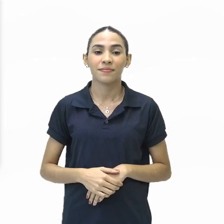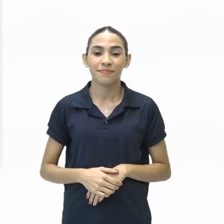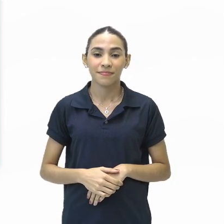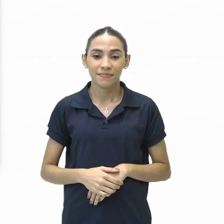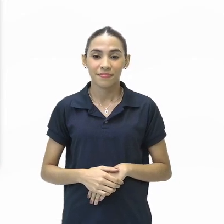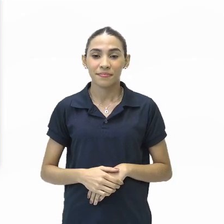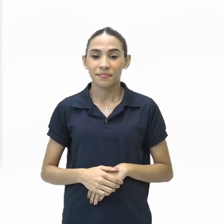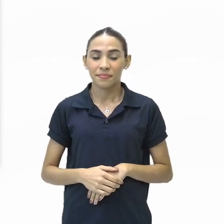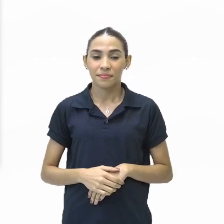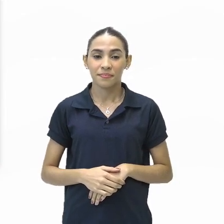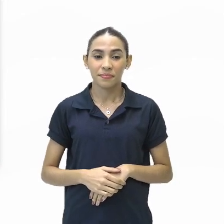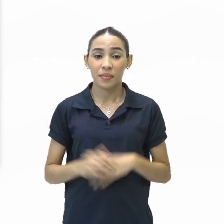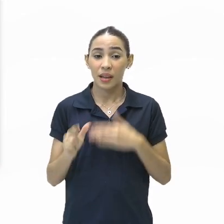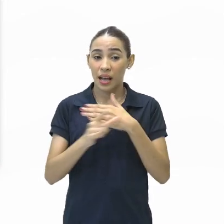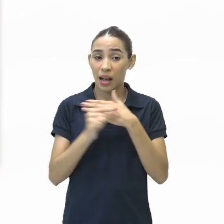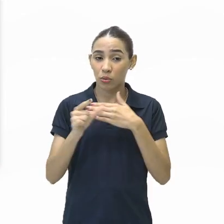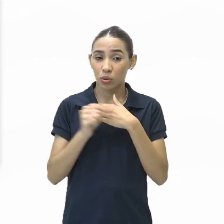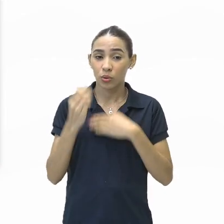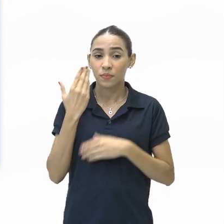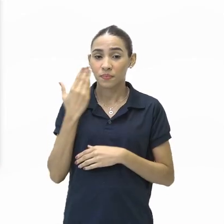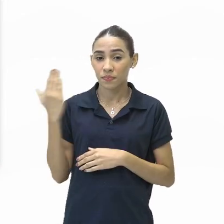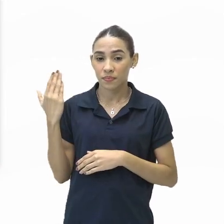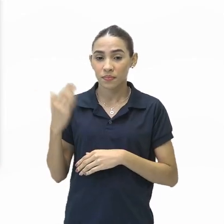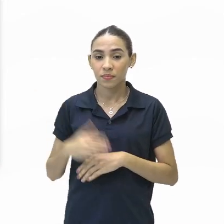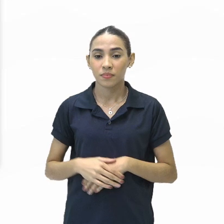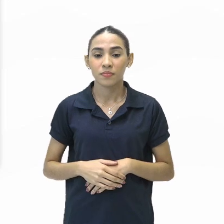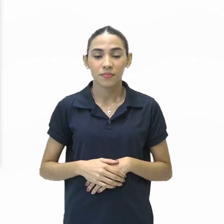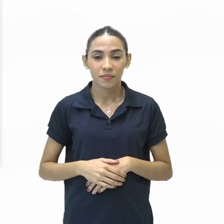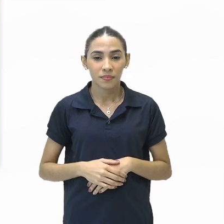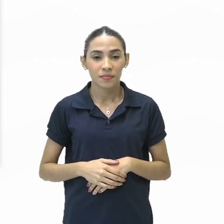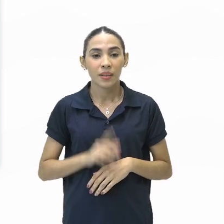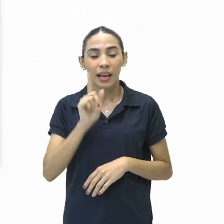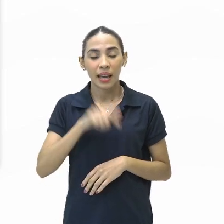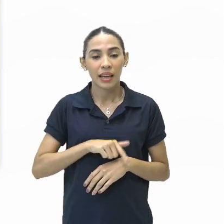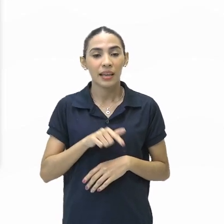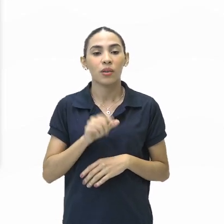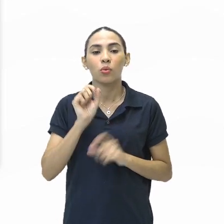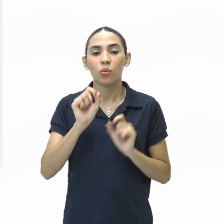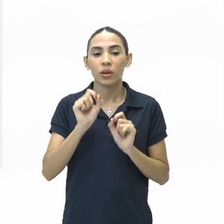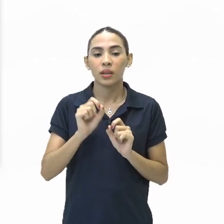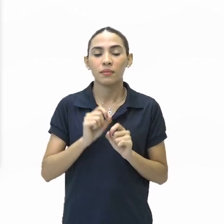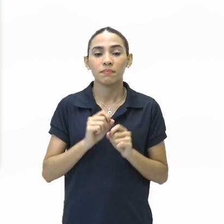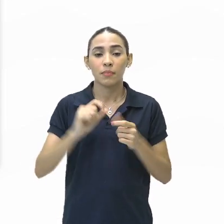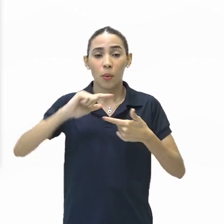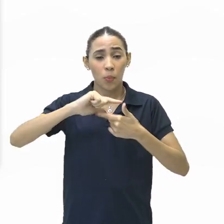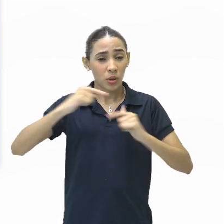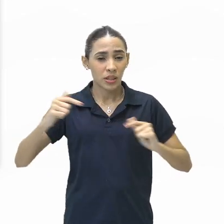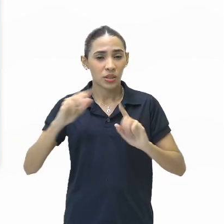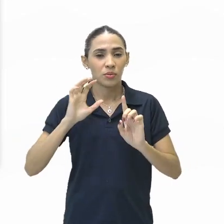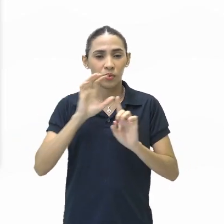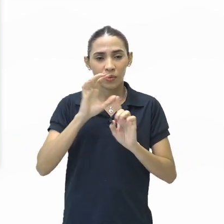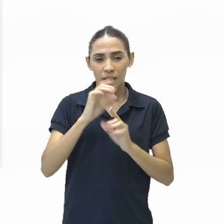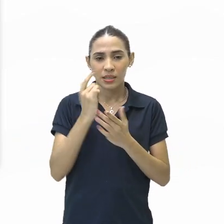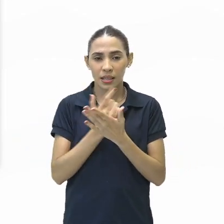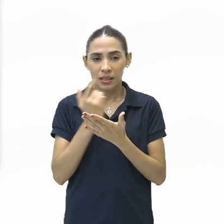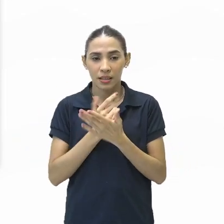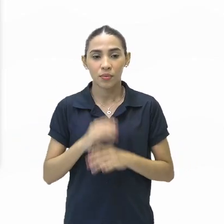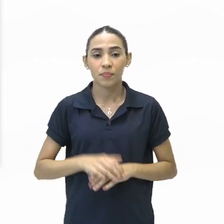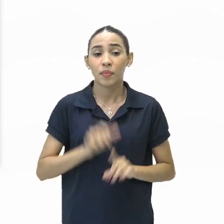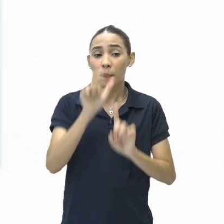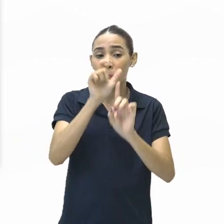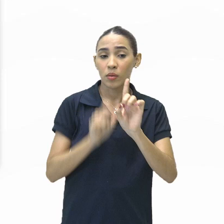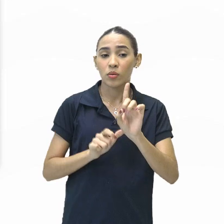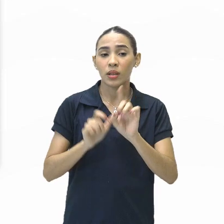só, Machado de Assis, a gente vê aqui, né, que é o que a gente é um destaque do modernismo, certo? E a personagem que